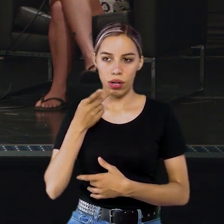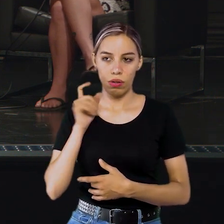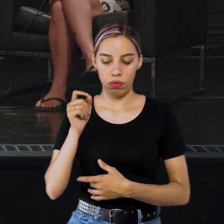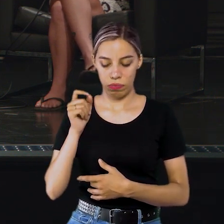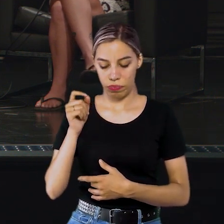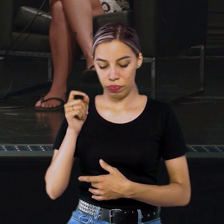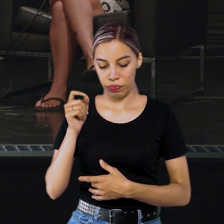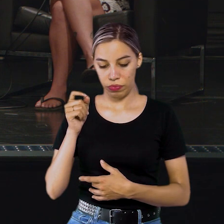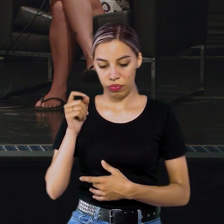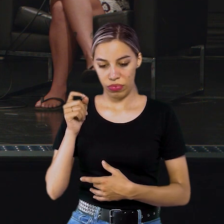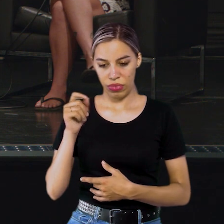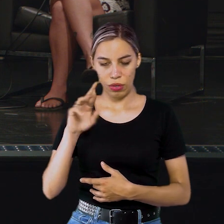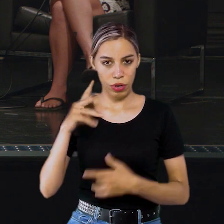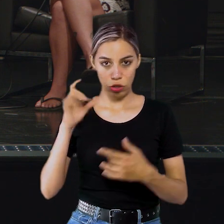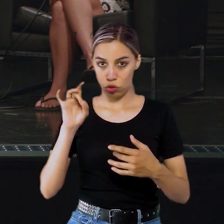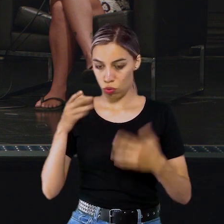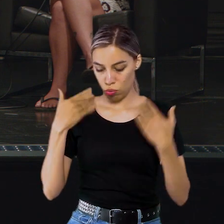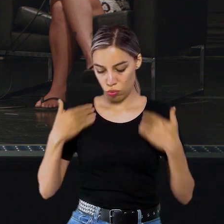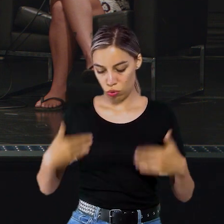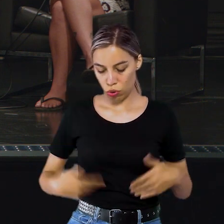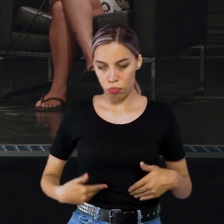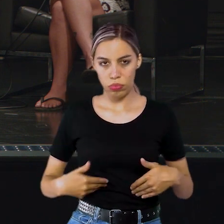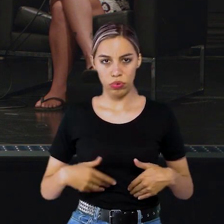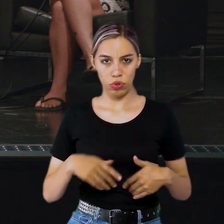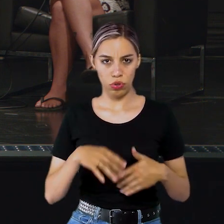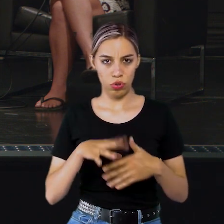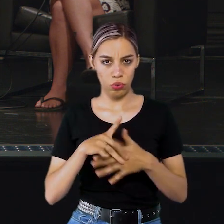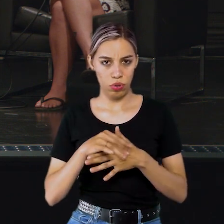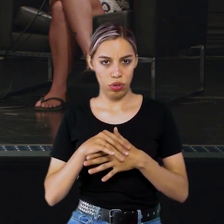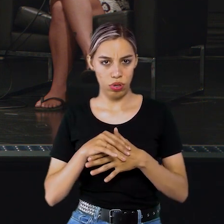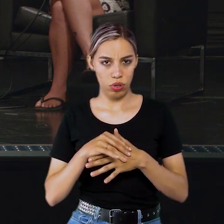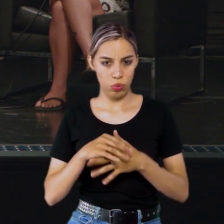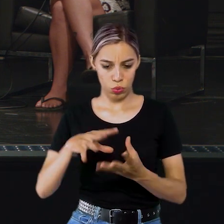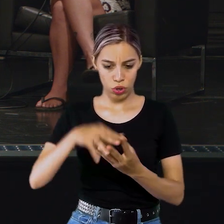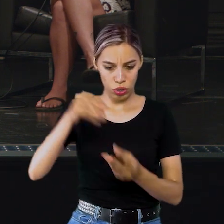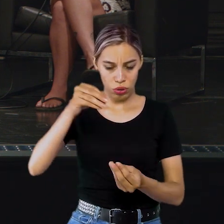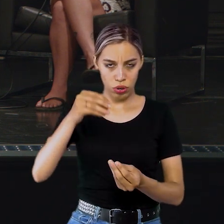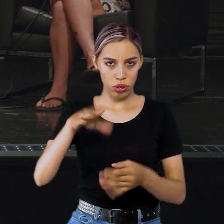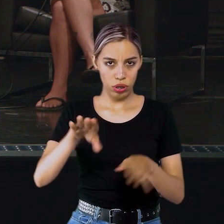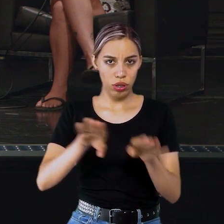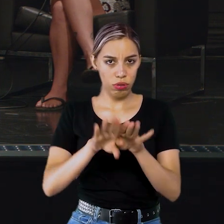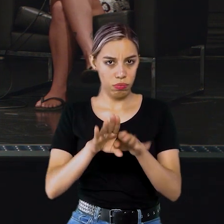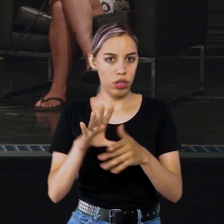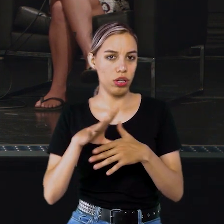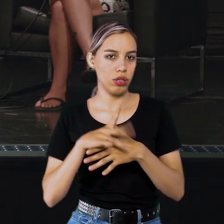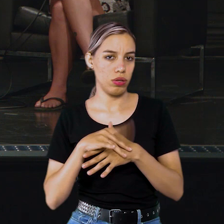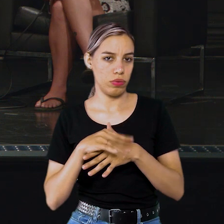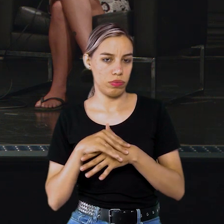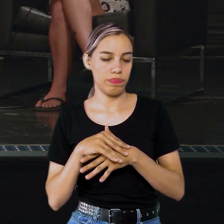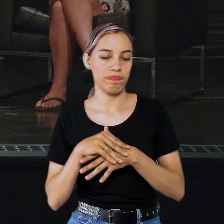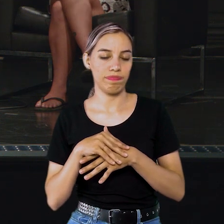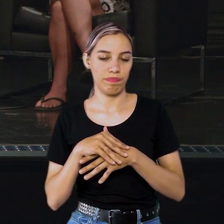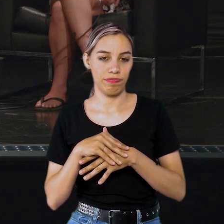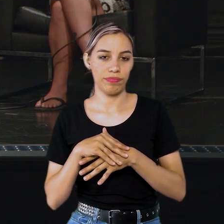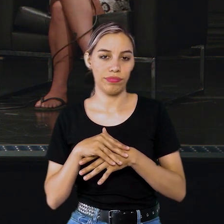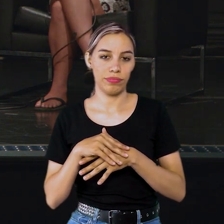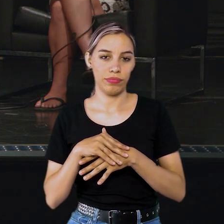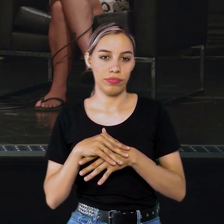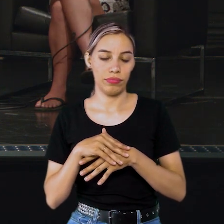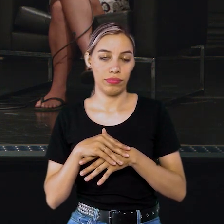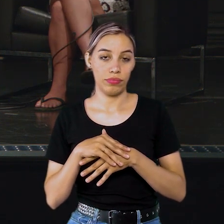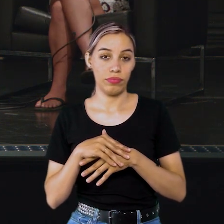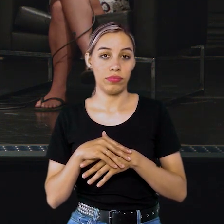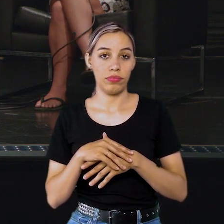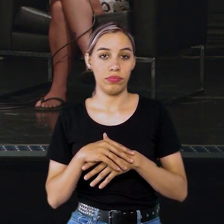Mas o espírito também fica doente. E enfim,